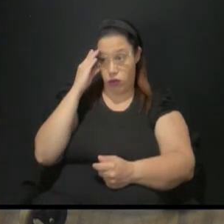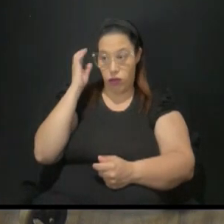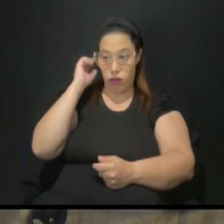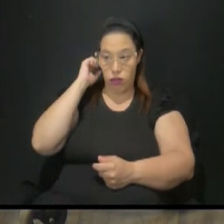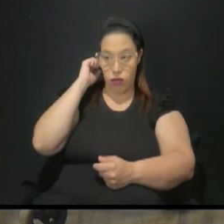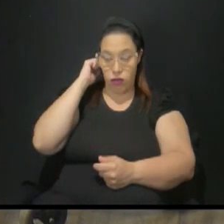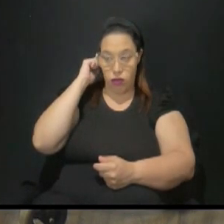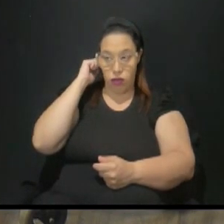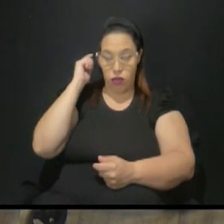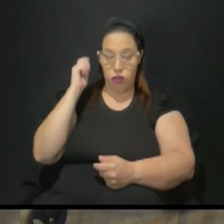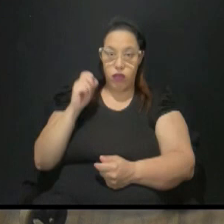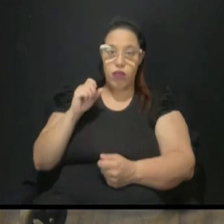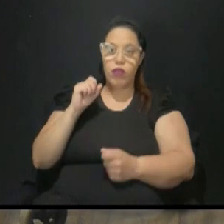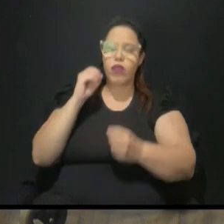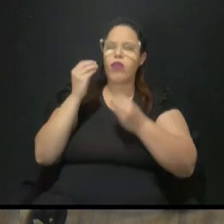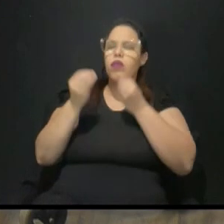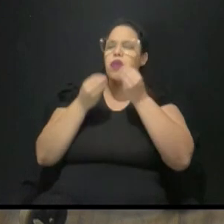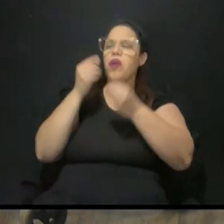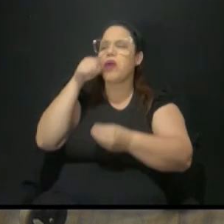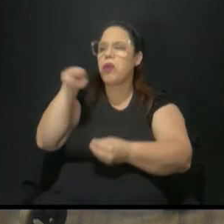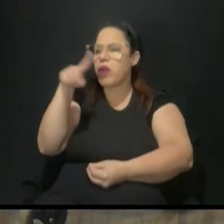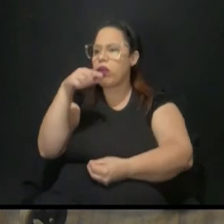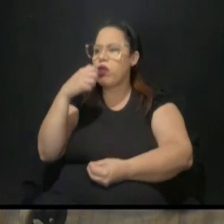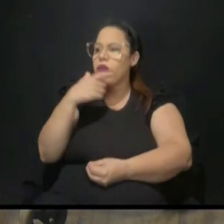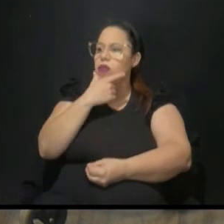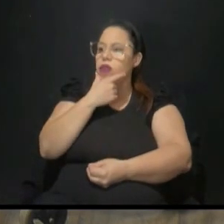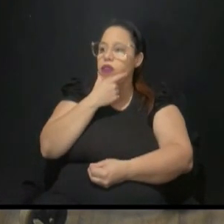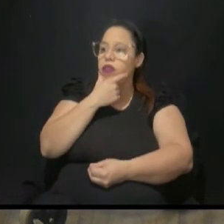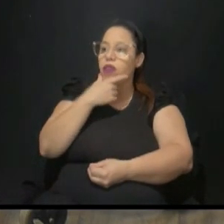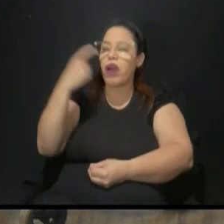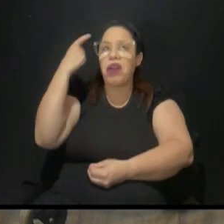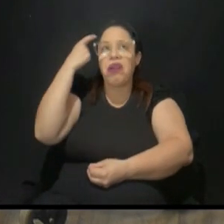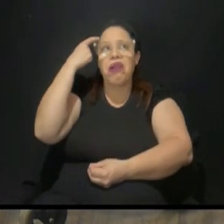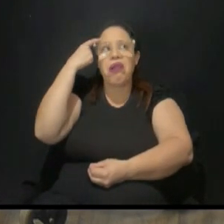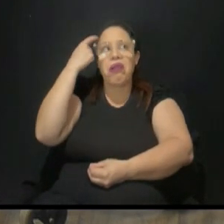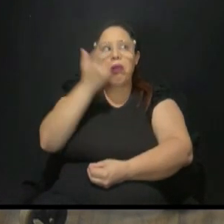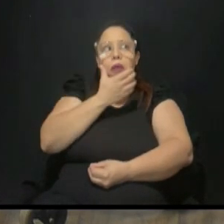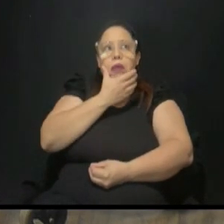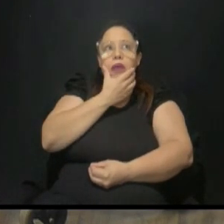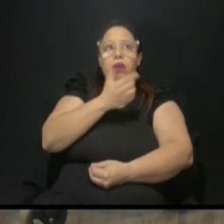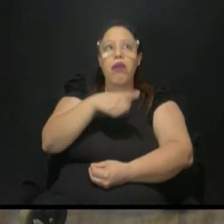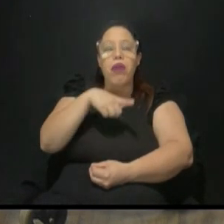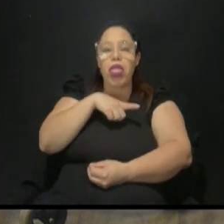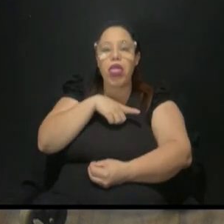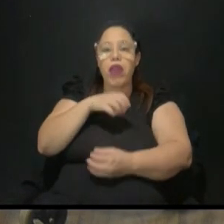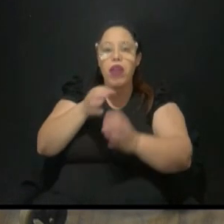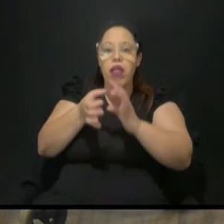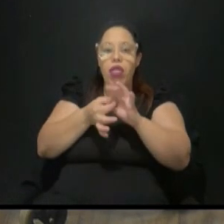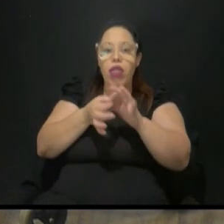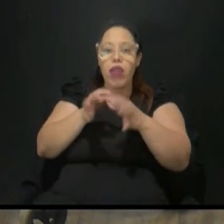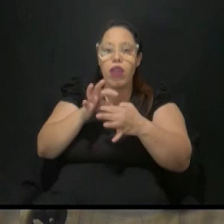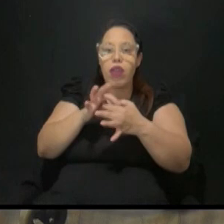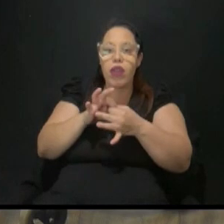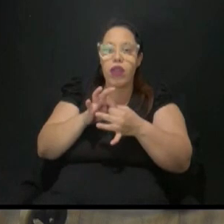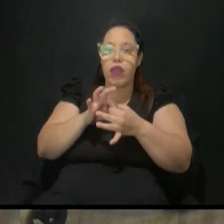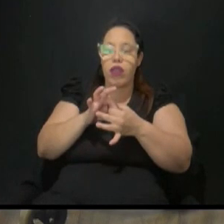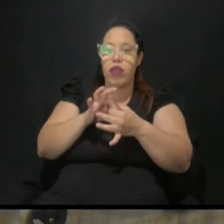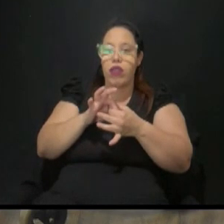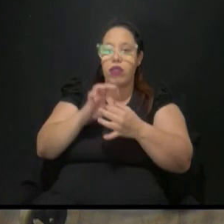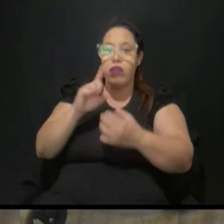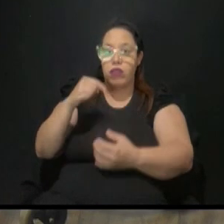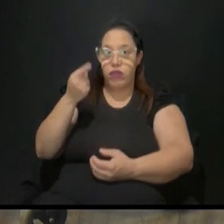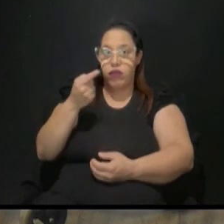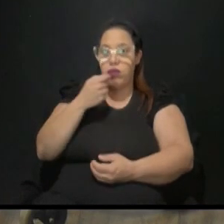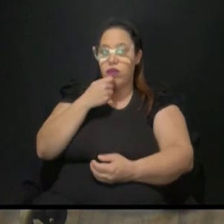que é para vocês, né, a gente pensar em ter um atleta? Eu vou pedir depois, pessoal, para soltar